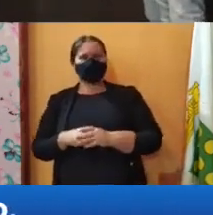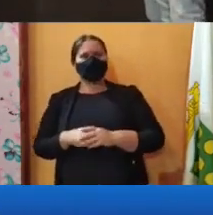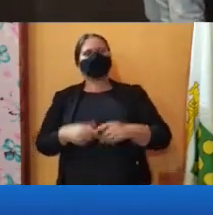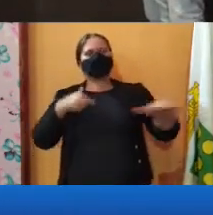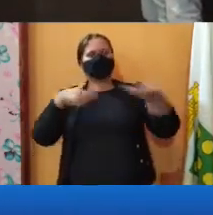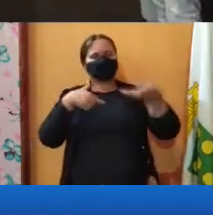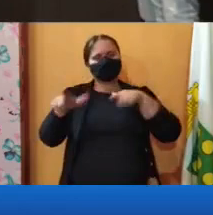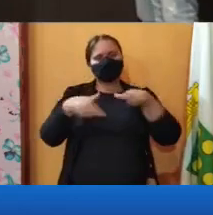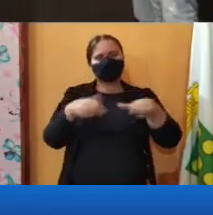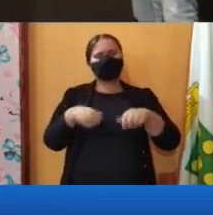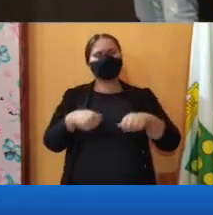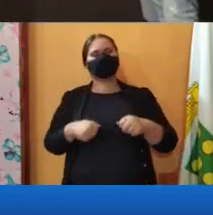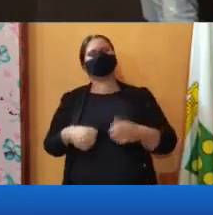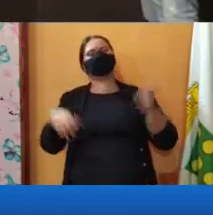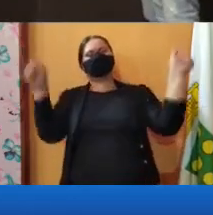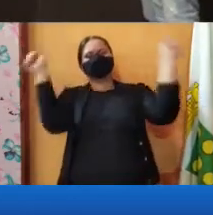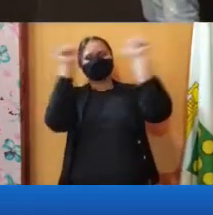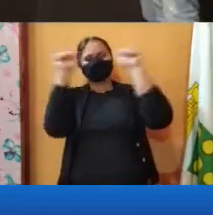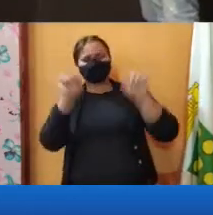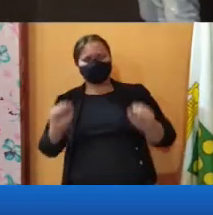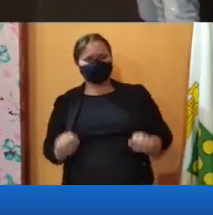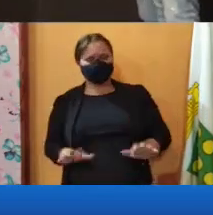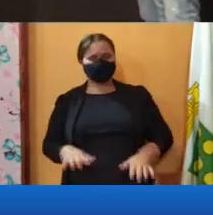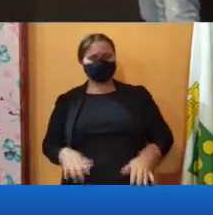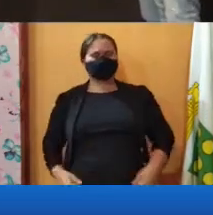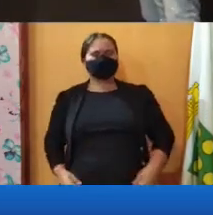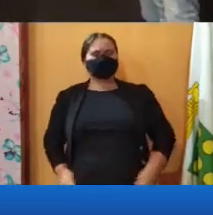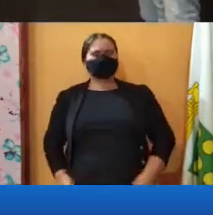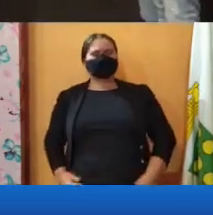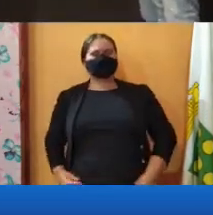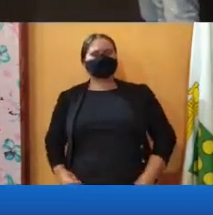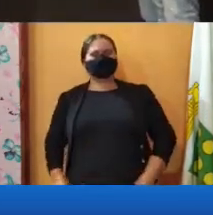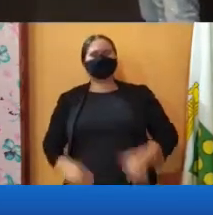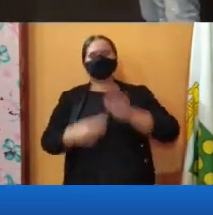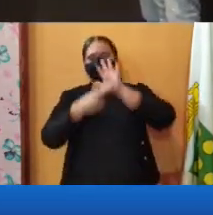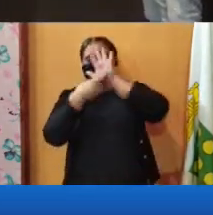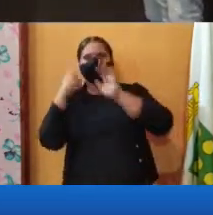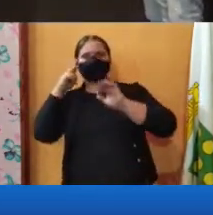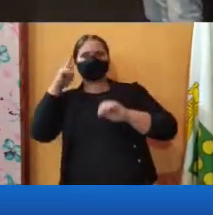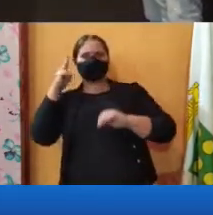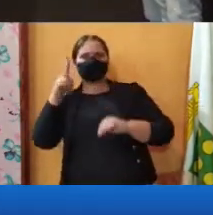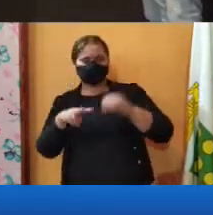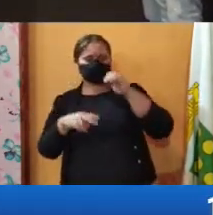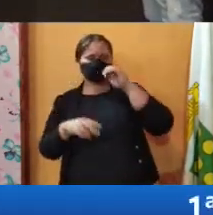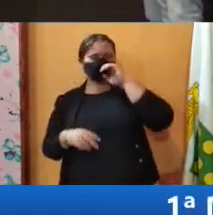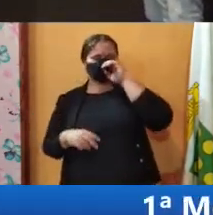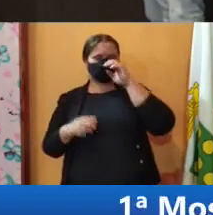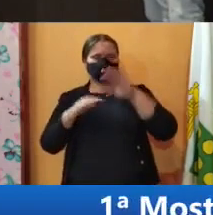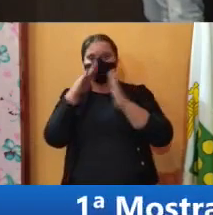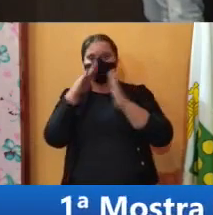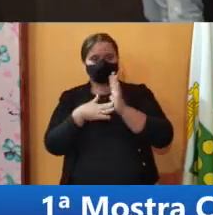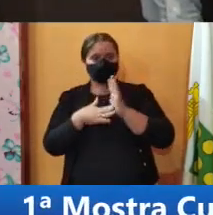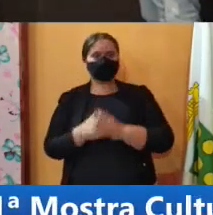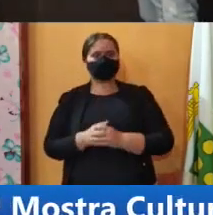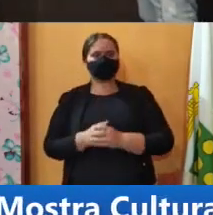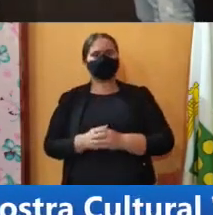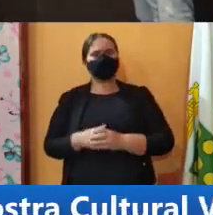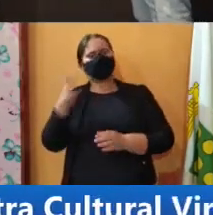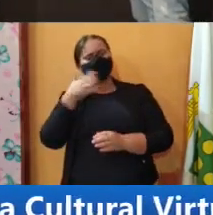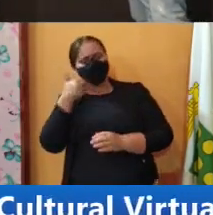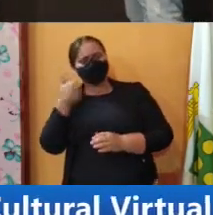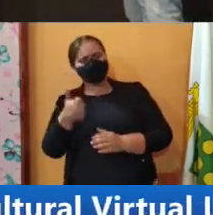as obras. Por mim já tinha subido todas. Quem quiser que vá olhar, mas está lá, exposto. Quer dizer, esse é um sentimento, né? Muito bom